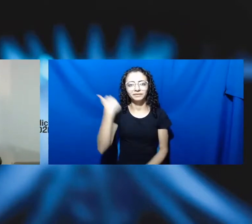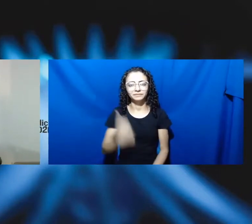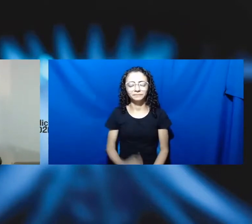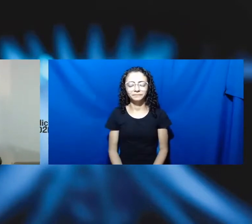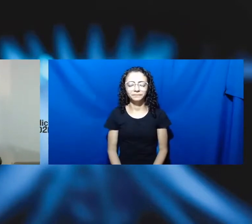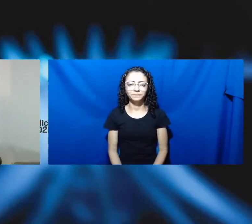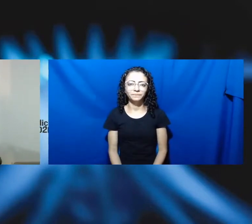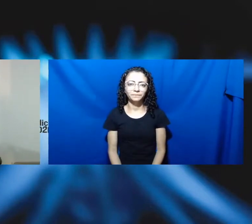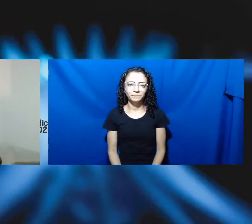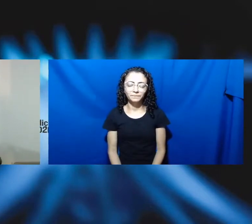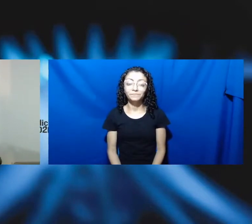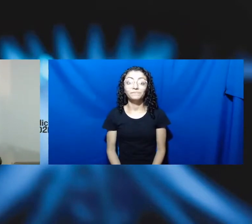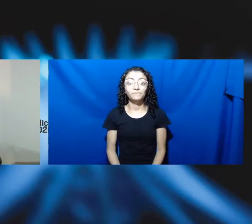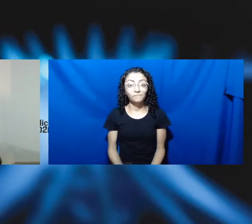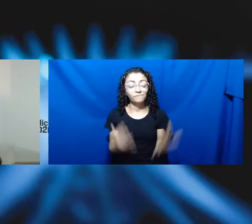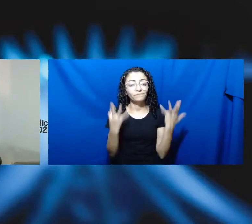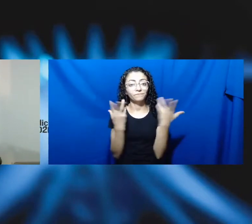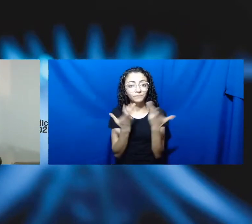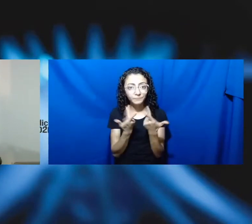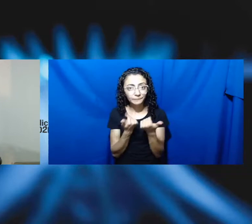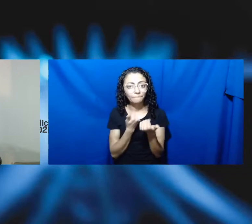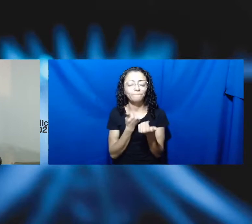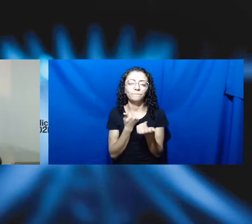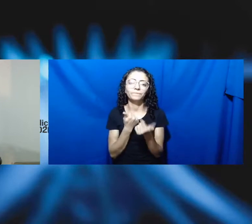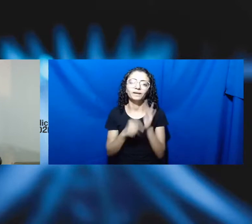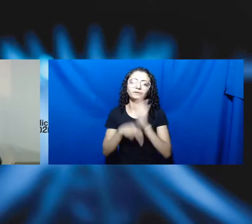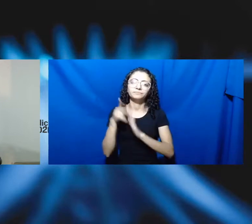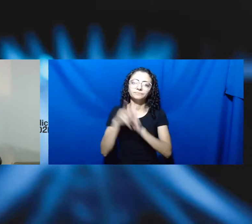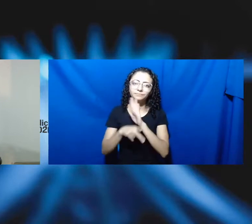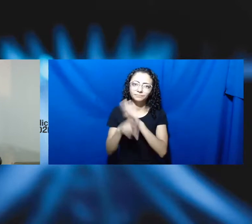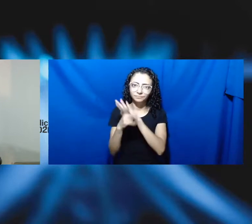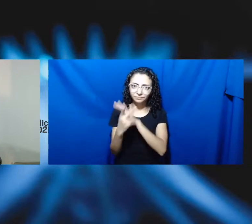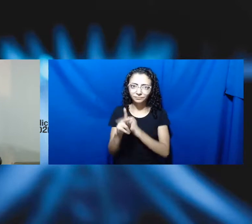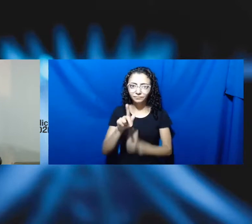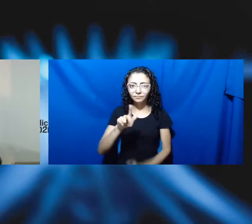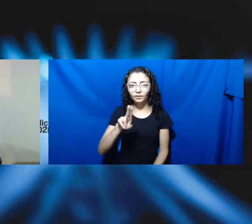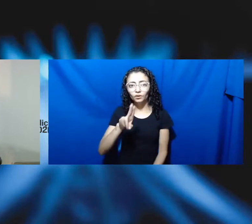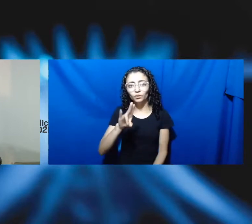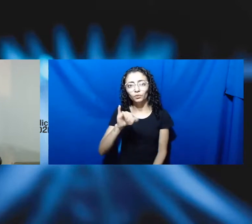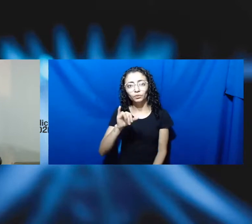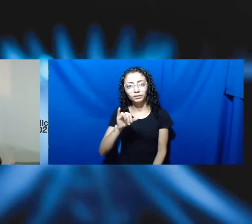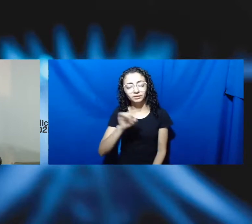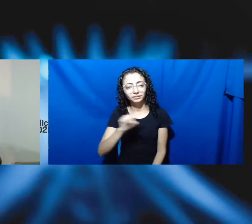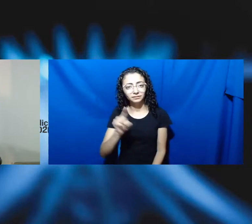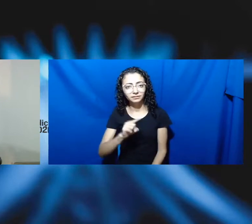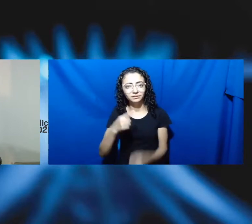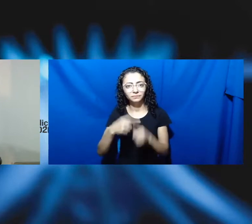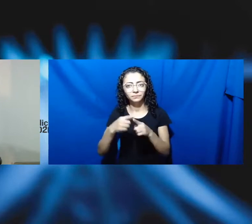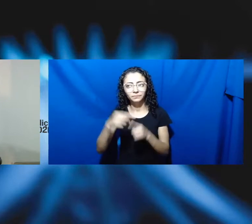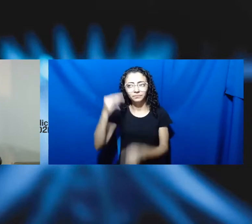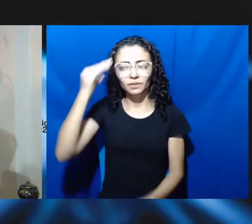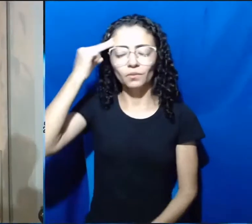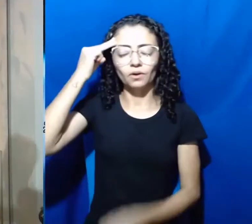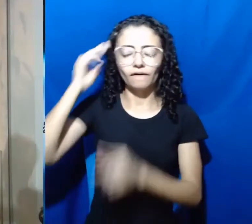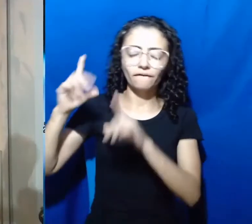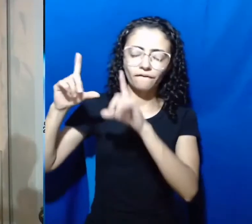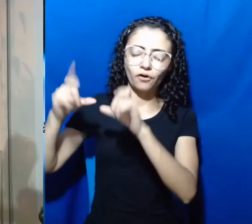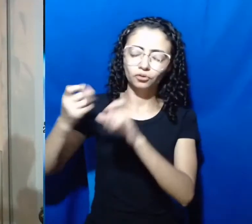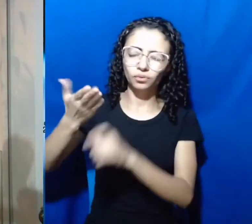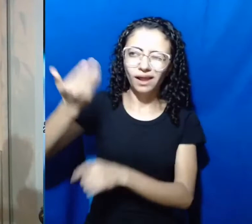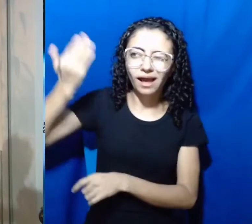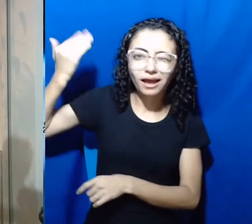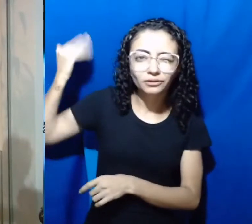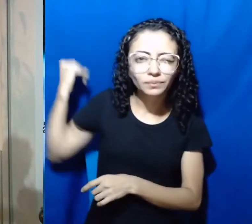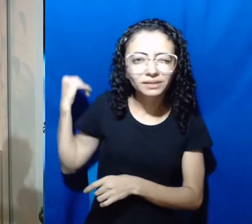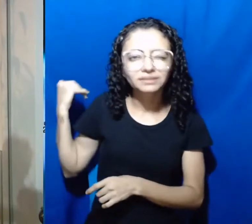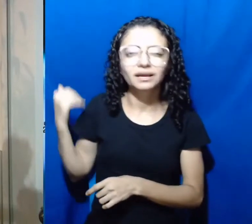esse trabalho do Luiz, porque a memória recolocada, né, no seu devido lugar, de